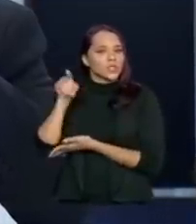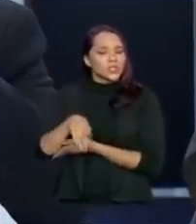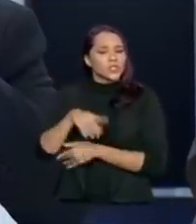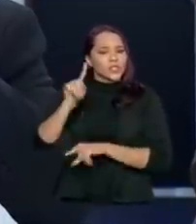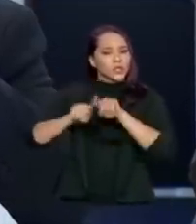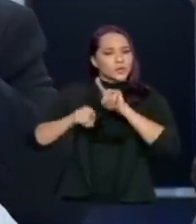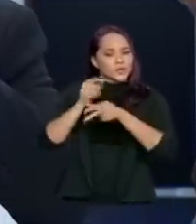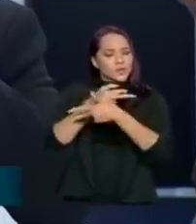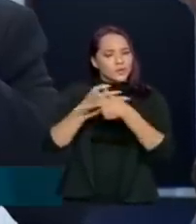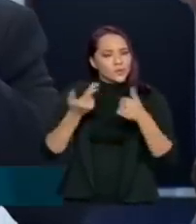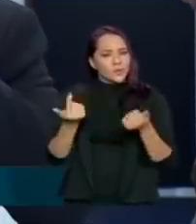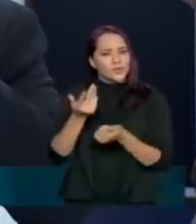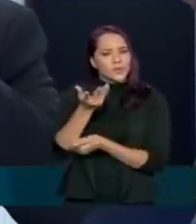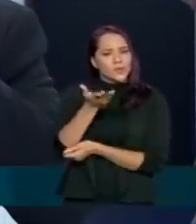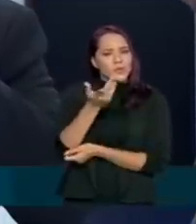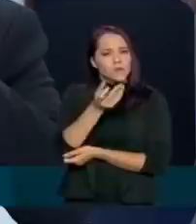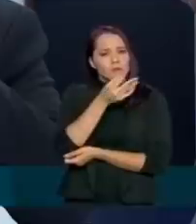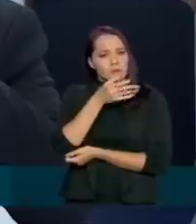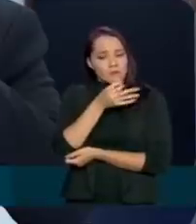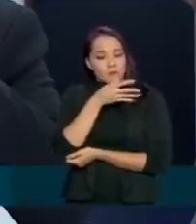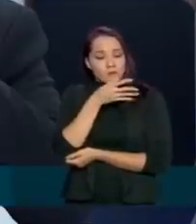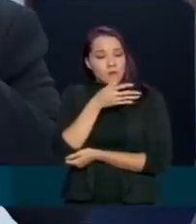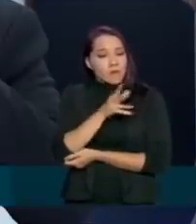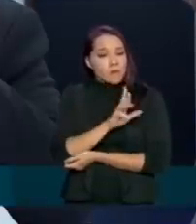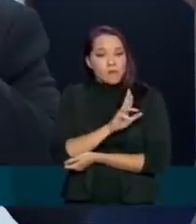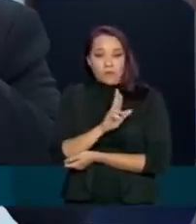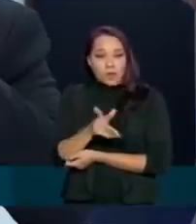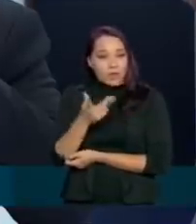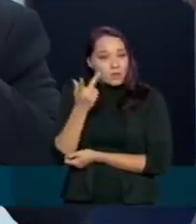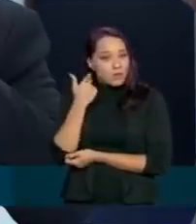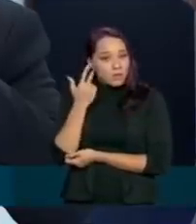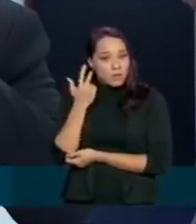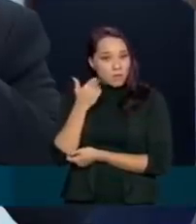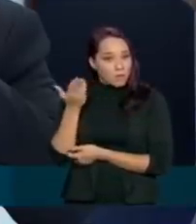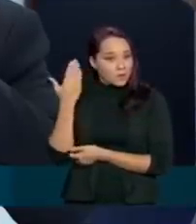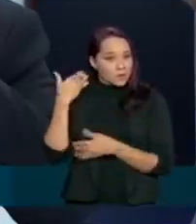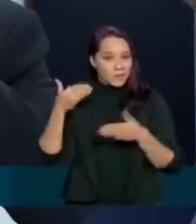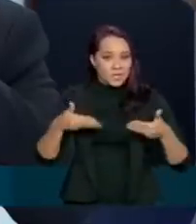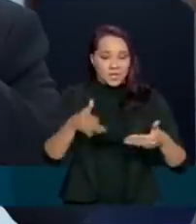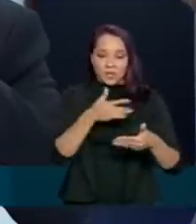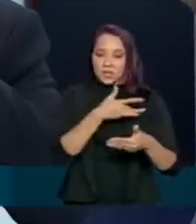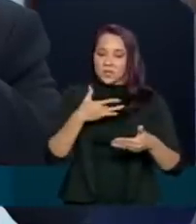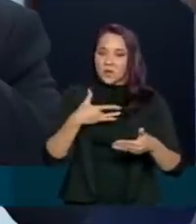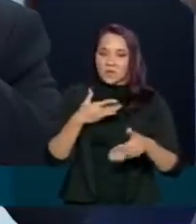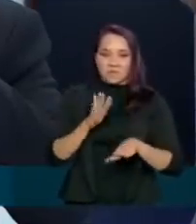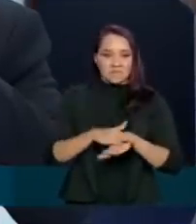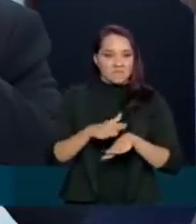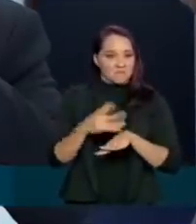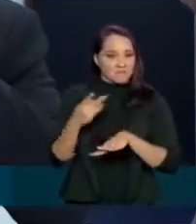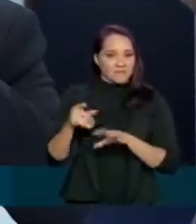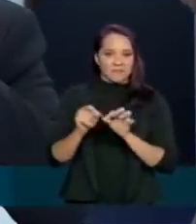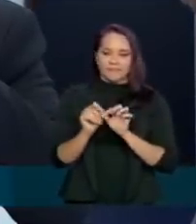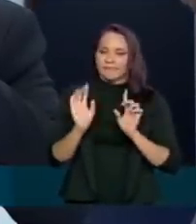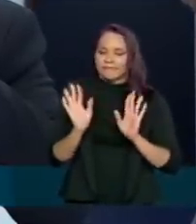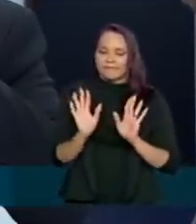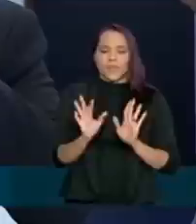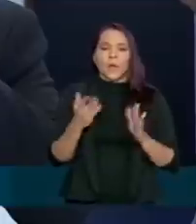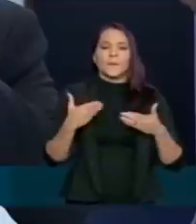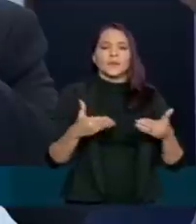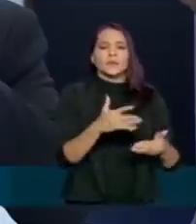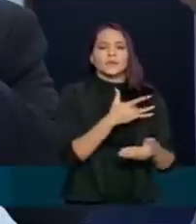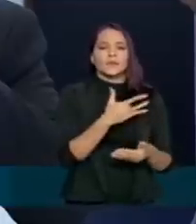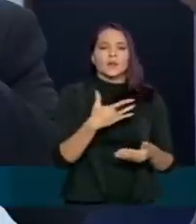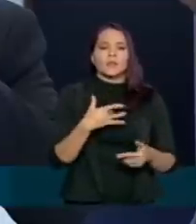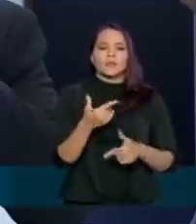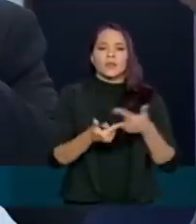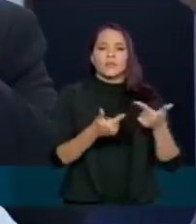alguns medicamentos, isso não era comum ao Ministério da Saúde. O Ministério da Saúde é um órgão que trabalha